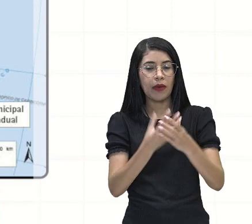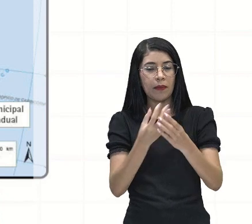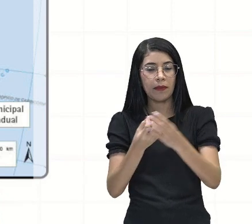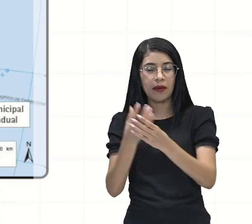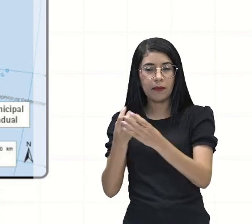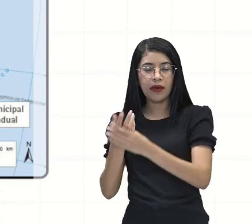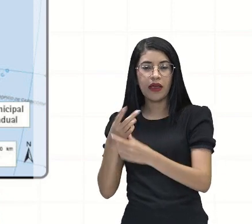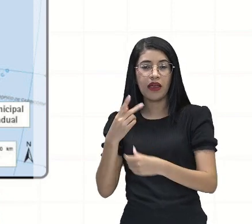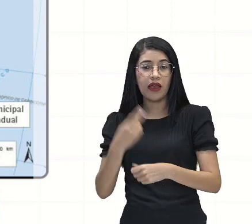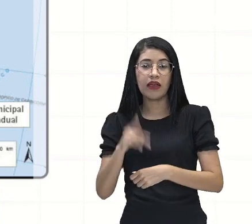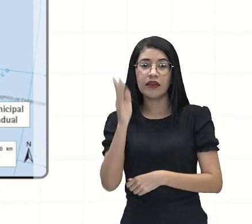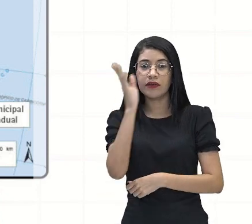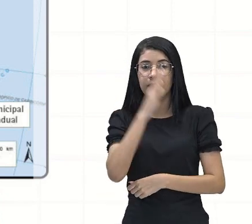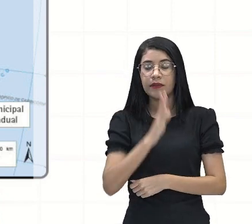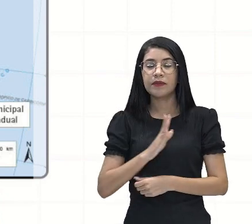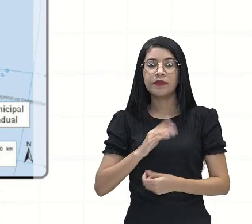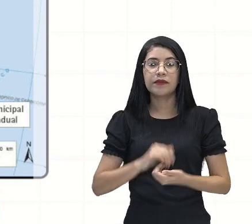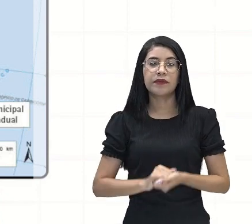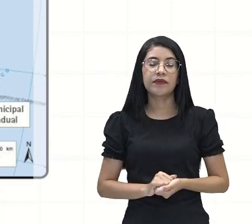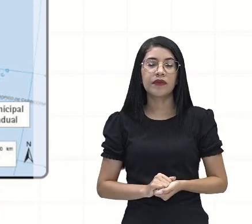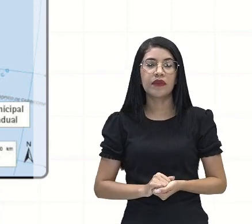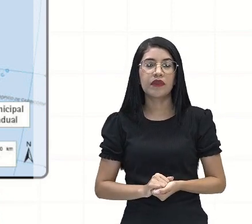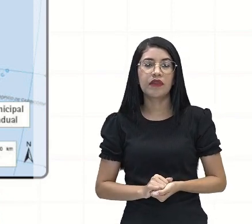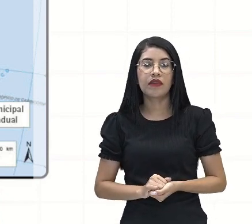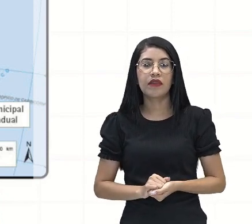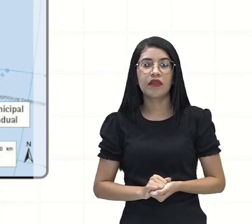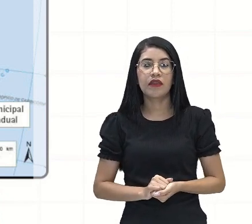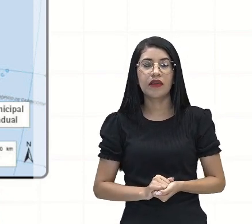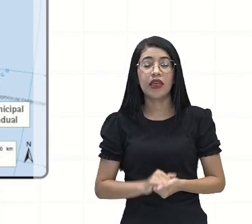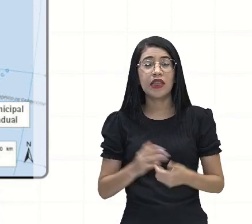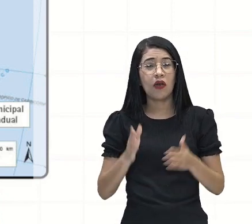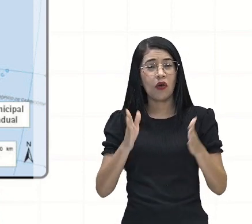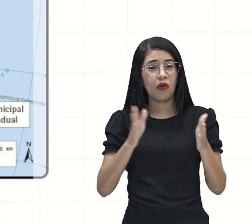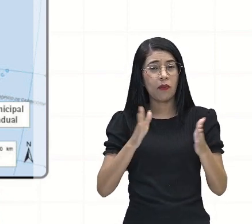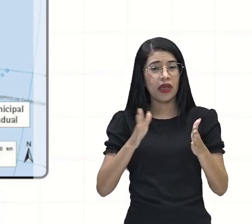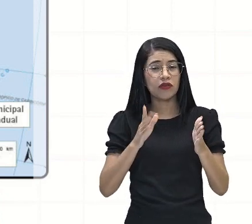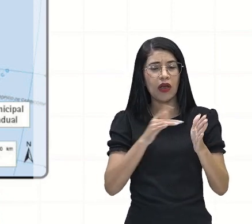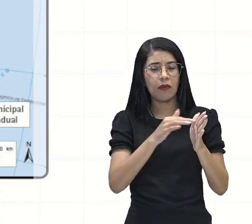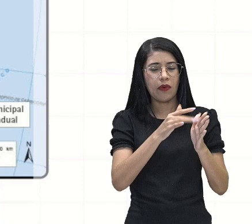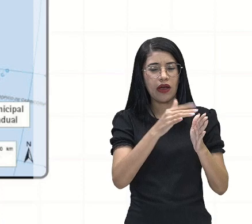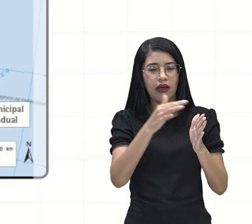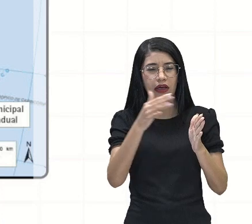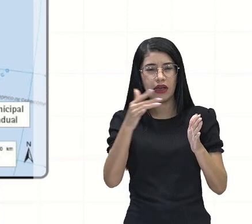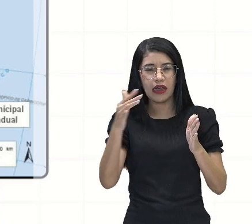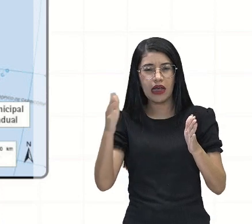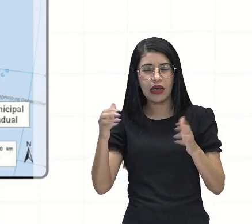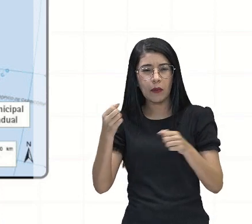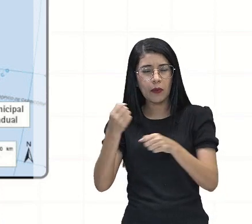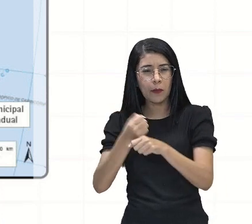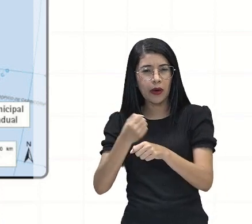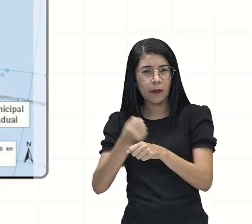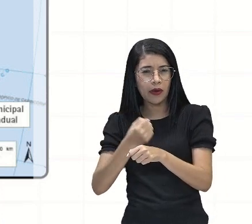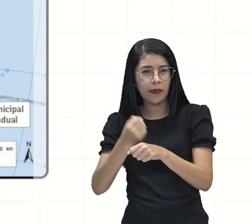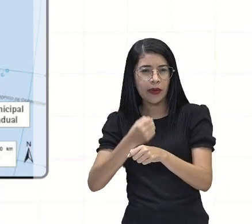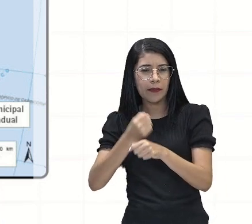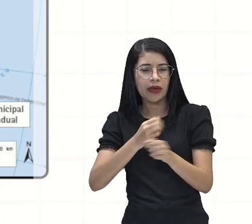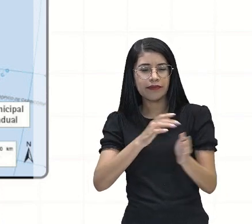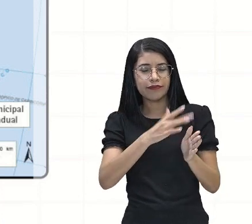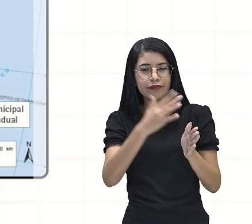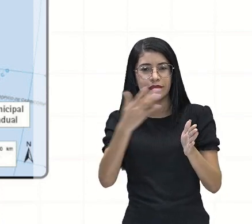território brasileiro então Eh é um tempo bastante longo aí 1940 para 2017